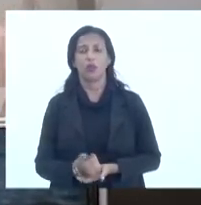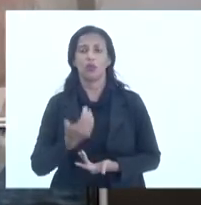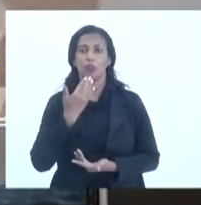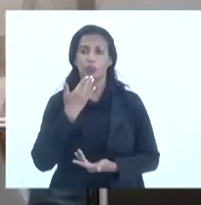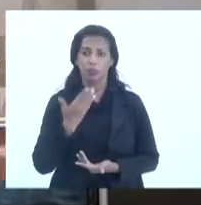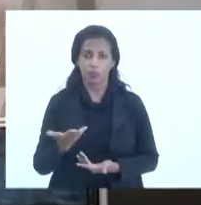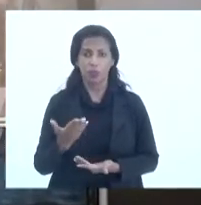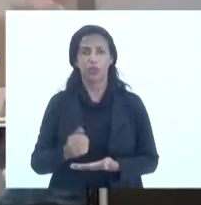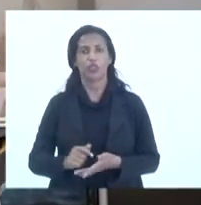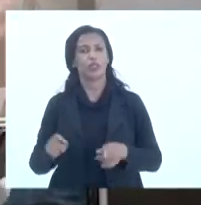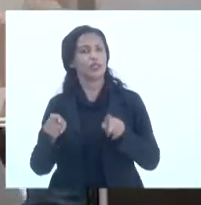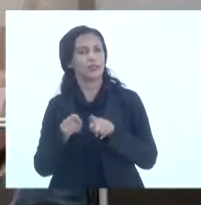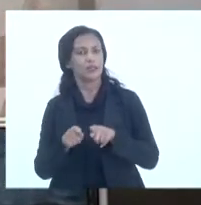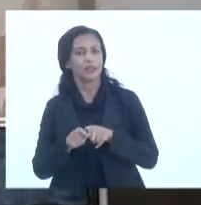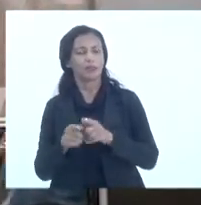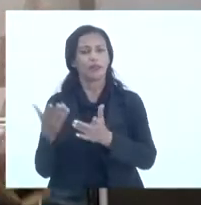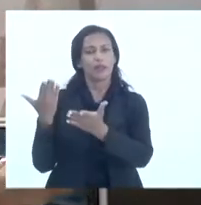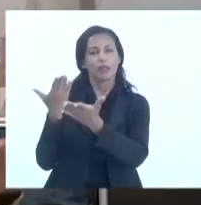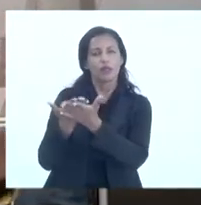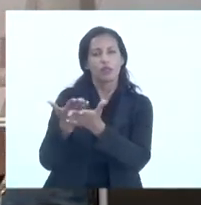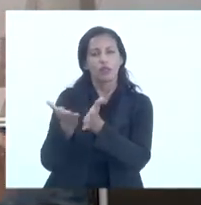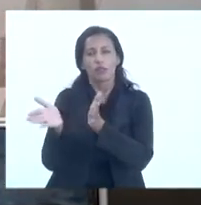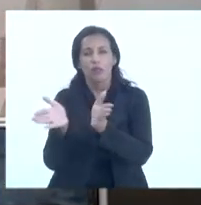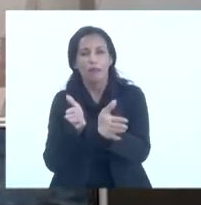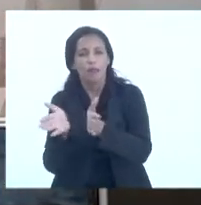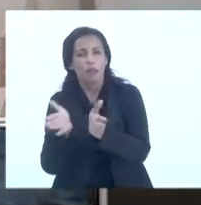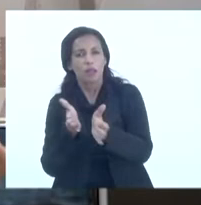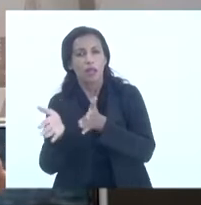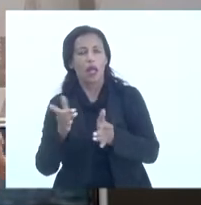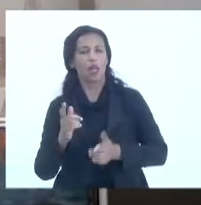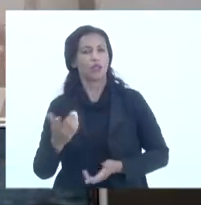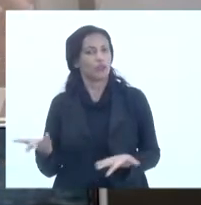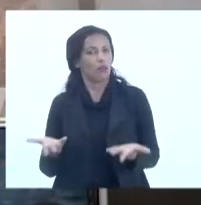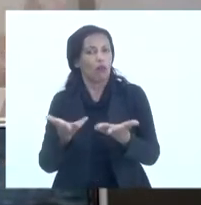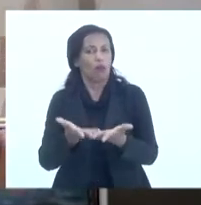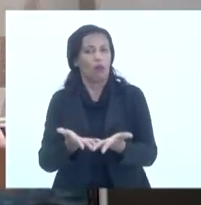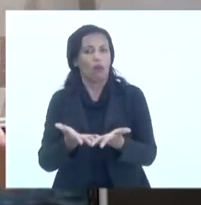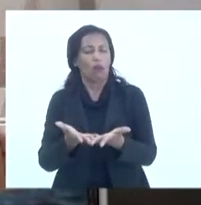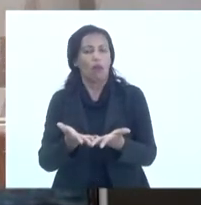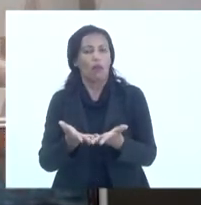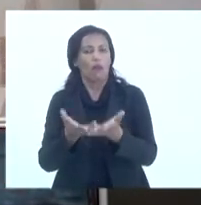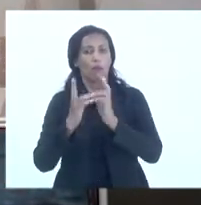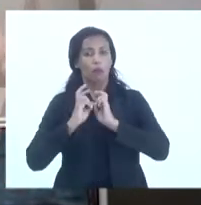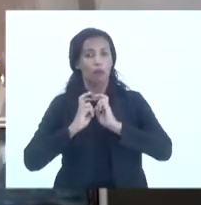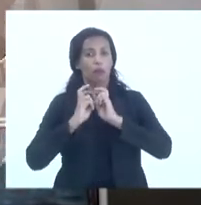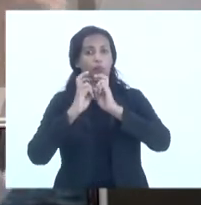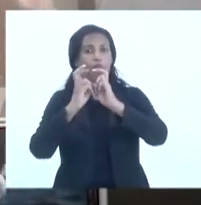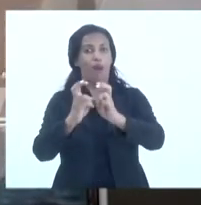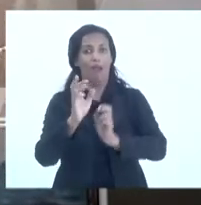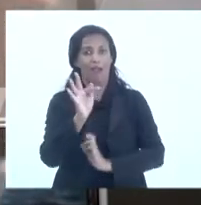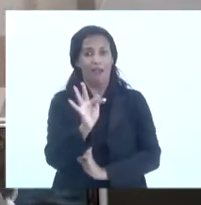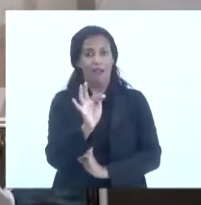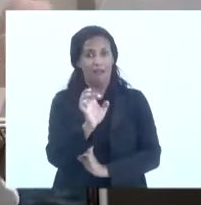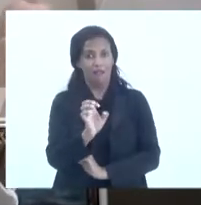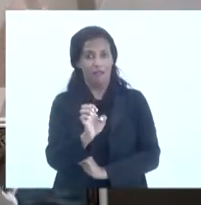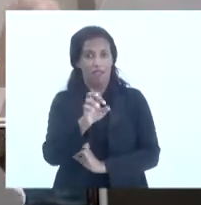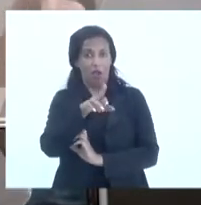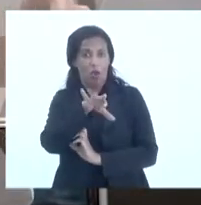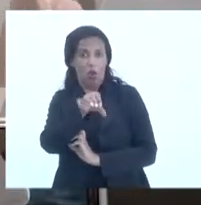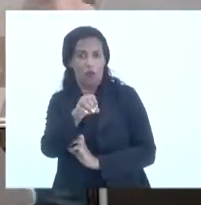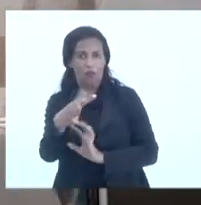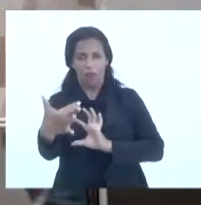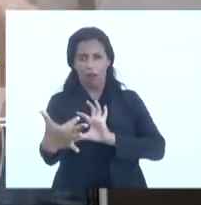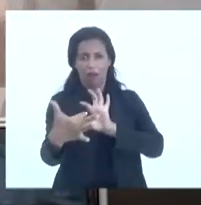gostaria de fazer um estudo de viabilidade, que seria a ferrovia, né, que liga Barra